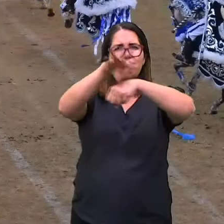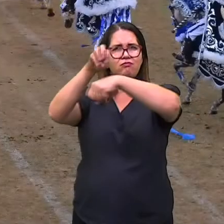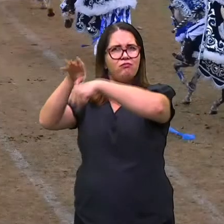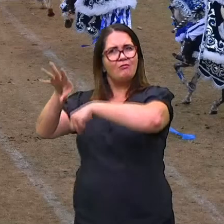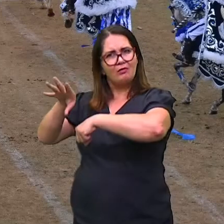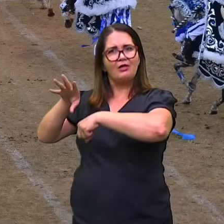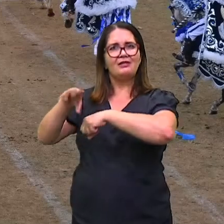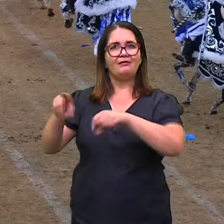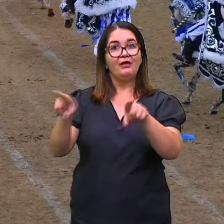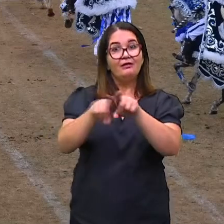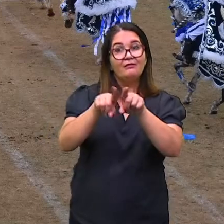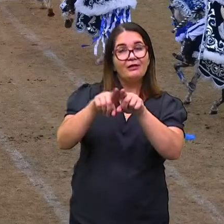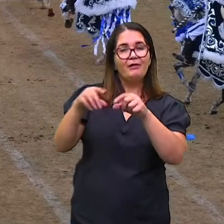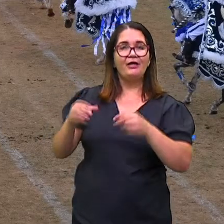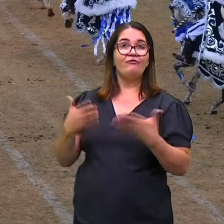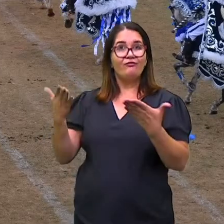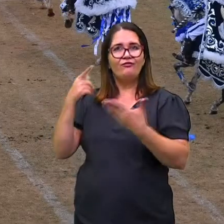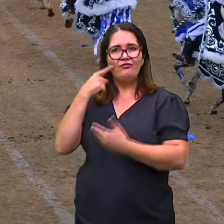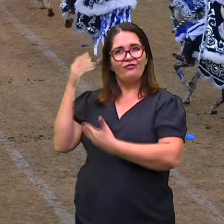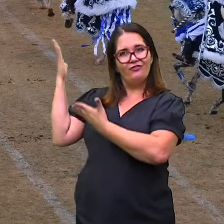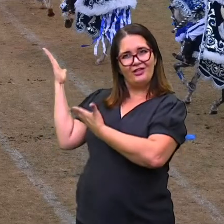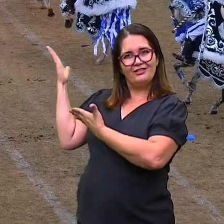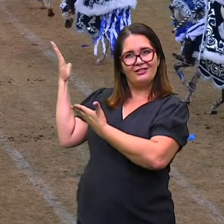de Portugal,